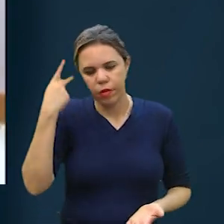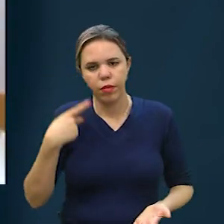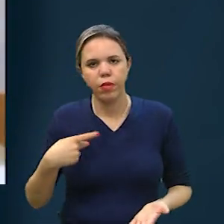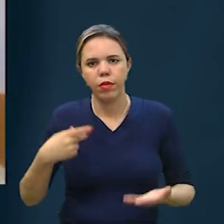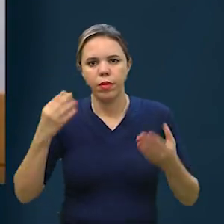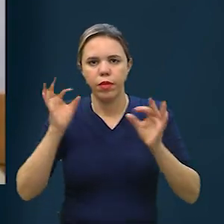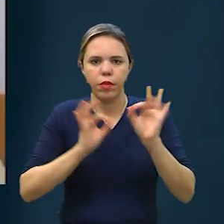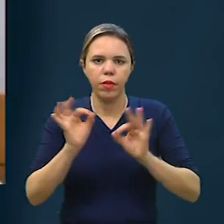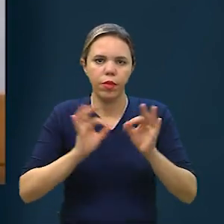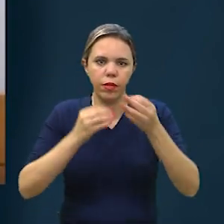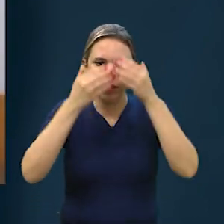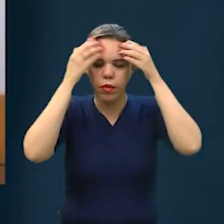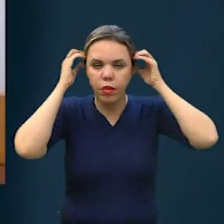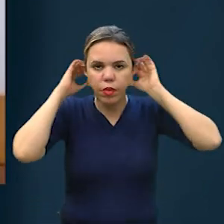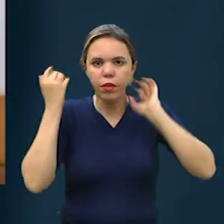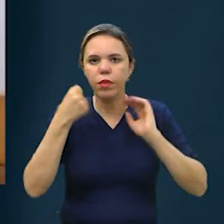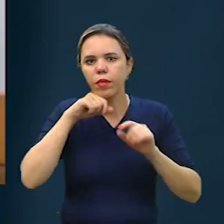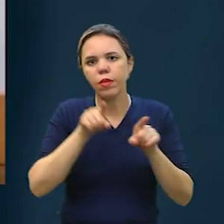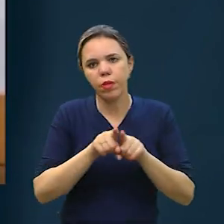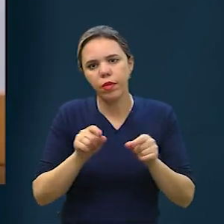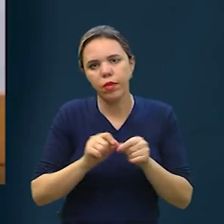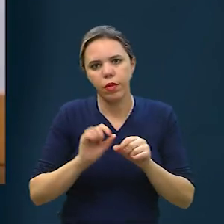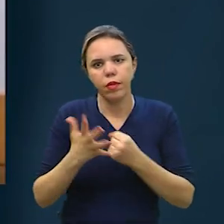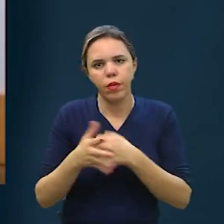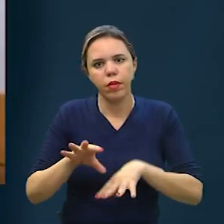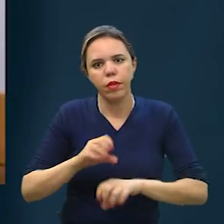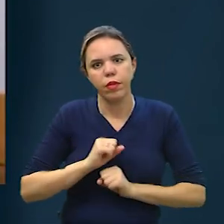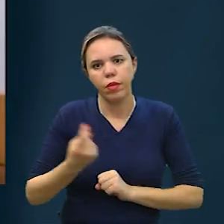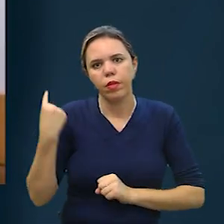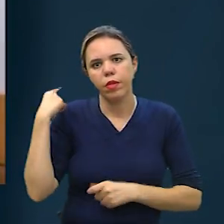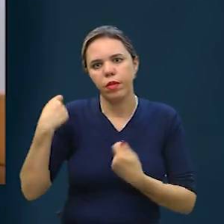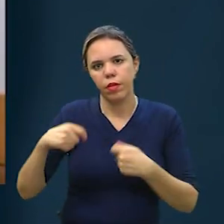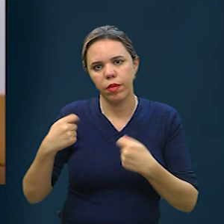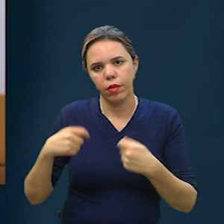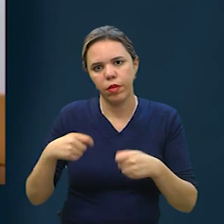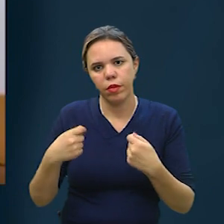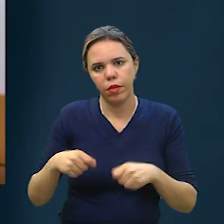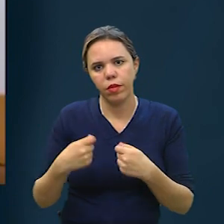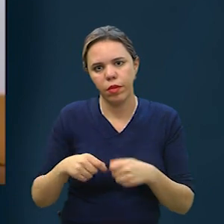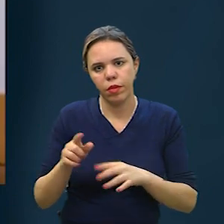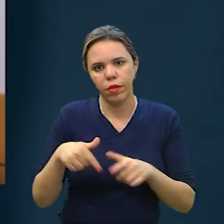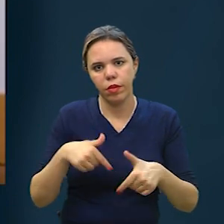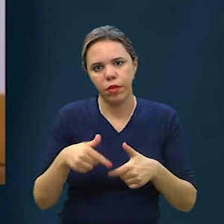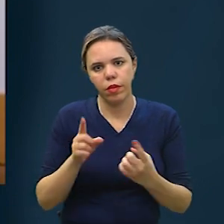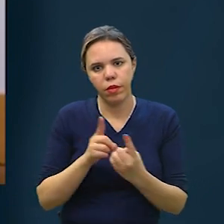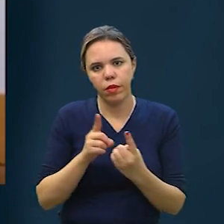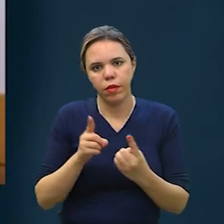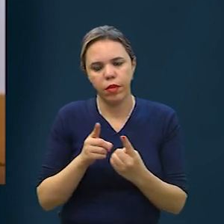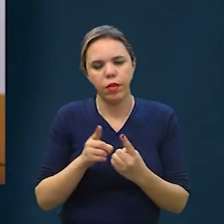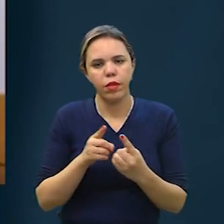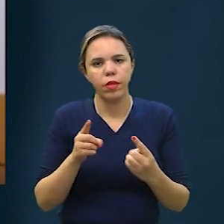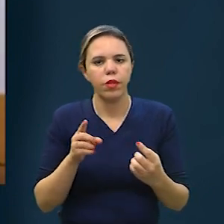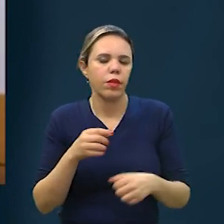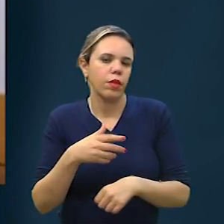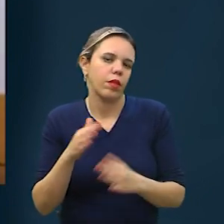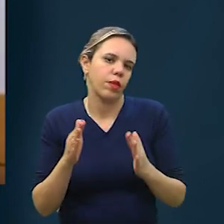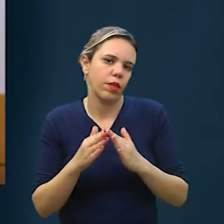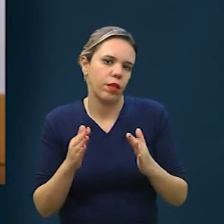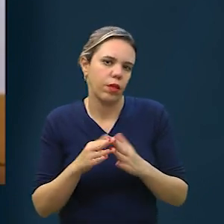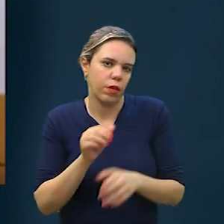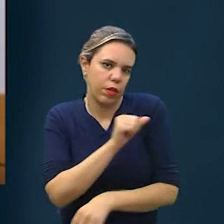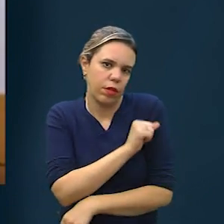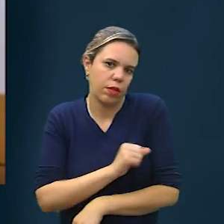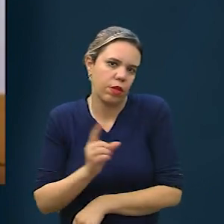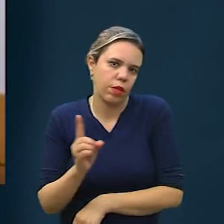pessoas paramentadas, a minha mãe também teve Covid e precisou desse trabalho home care, que é